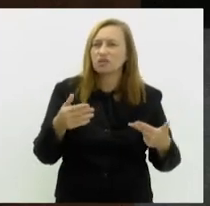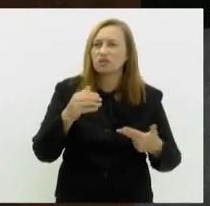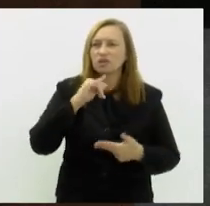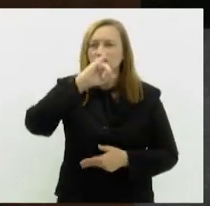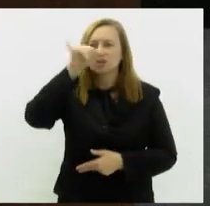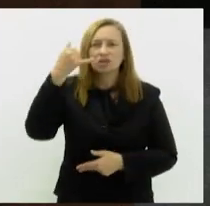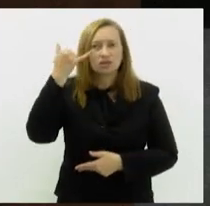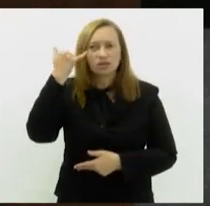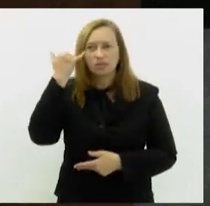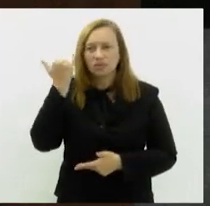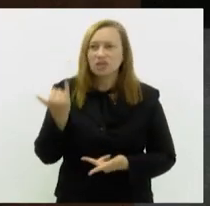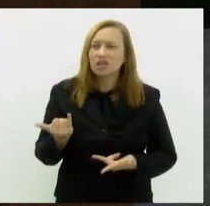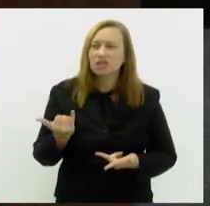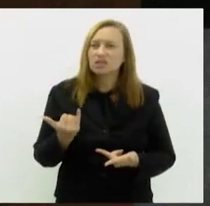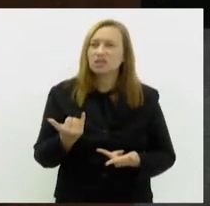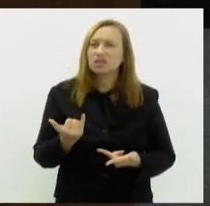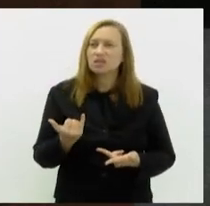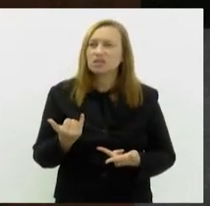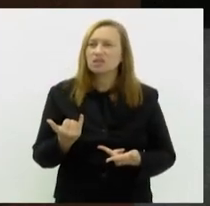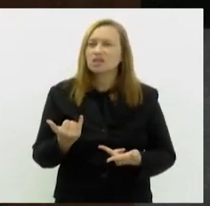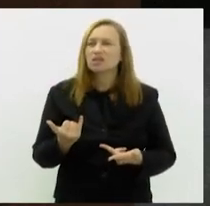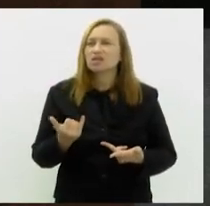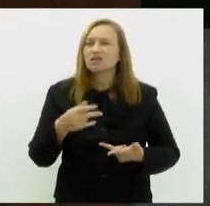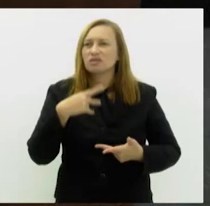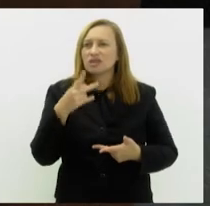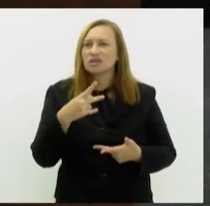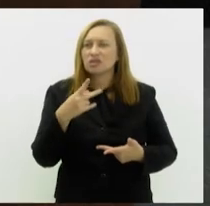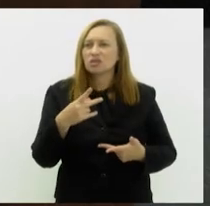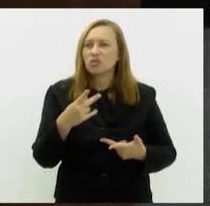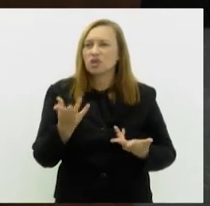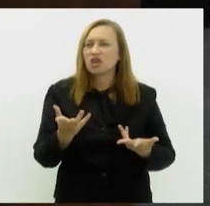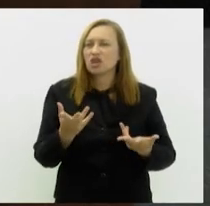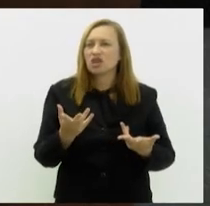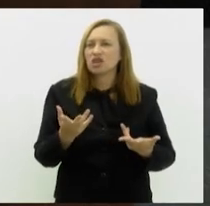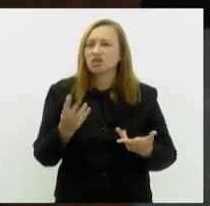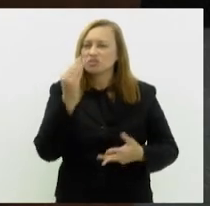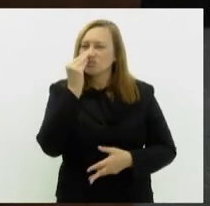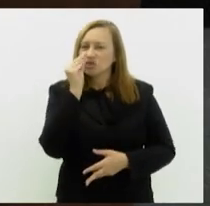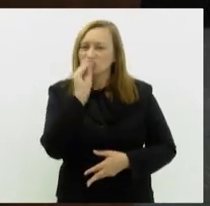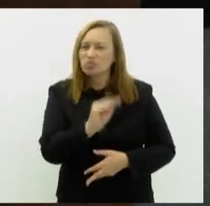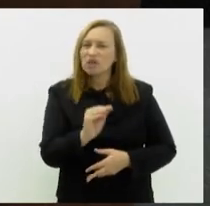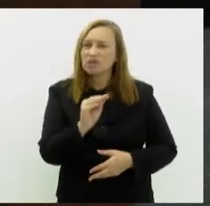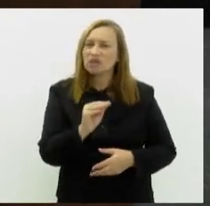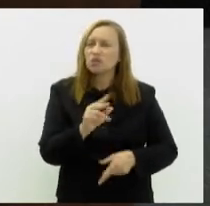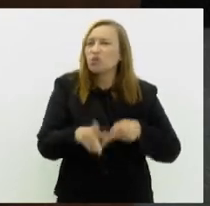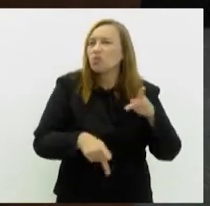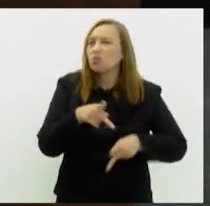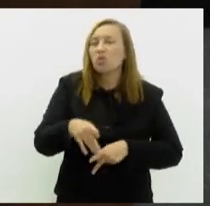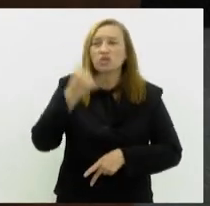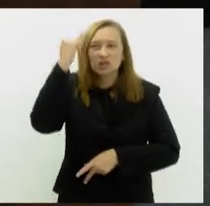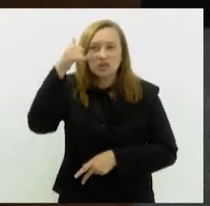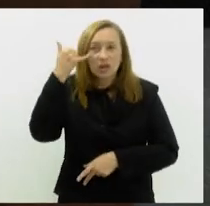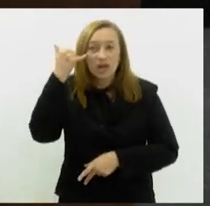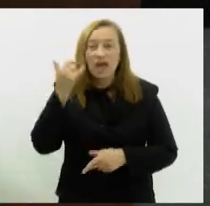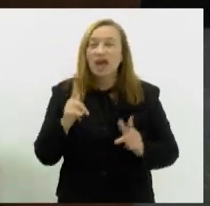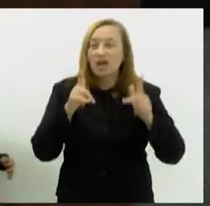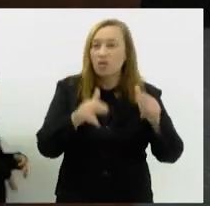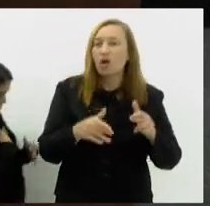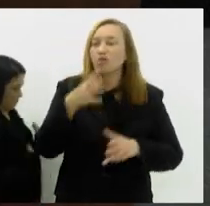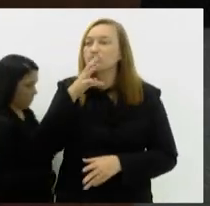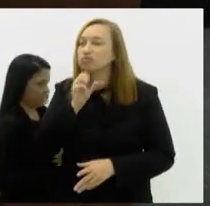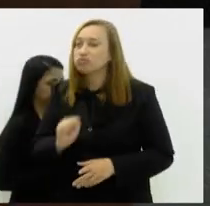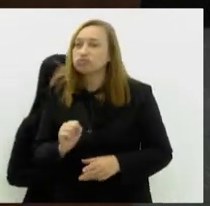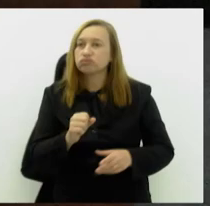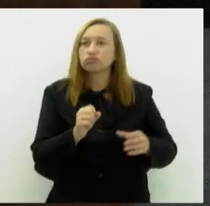fez propaganda tratando o japonês como sub-humano. E é o que estão fazendo com o povo do Oriente Médio, é o que estão fazendo com o povo palestino, é que